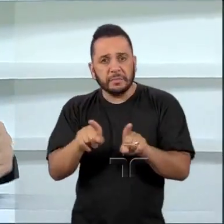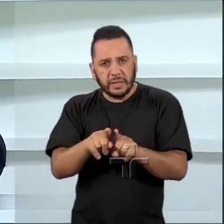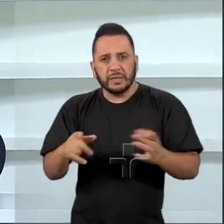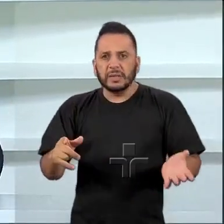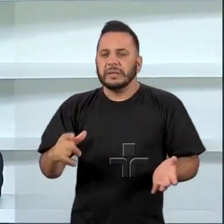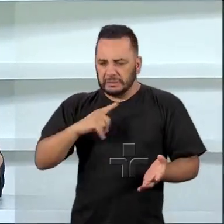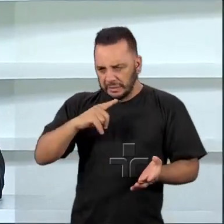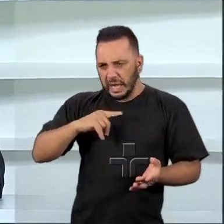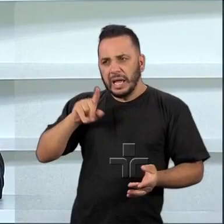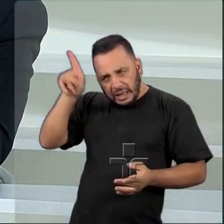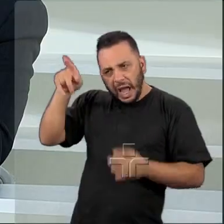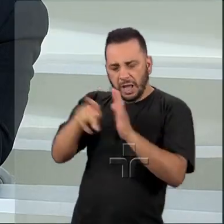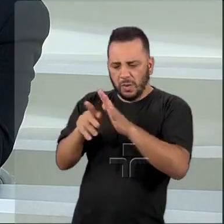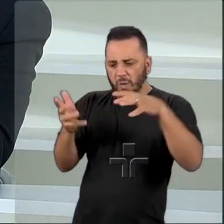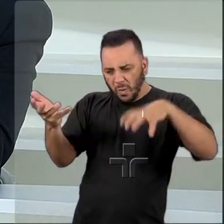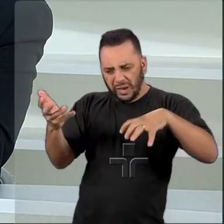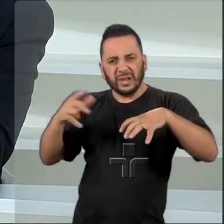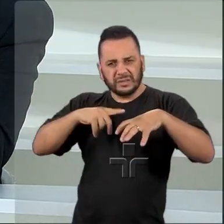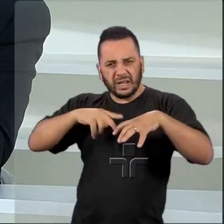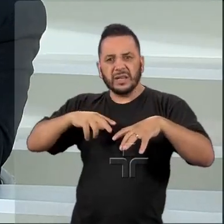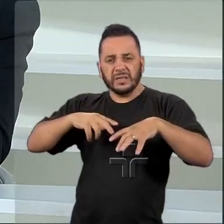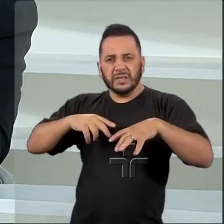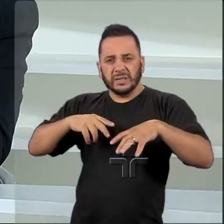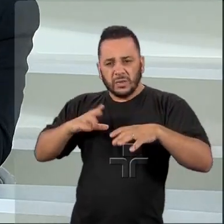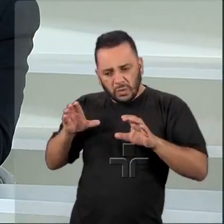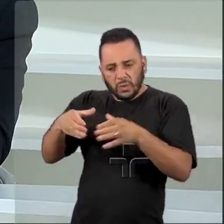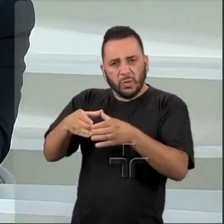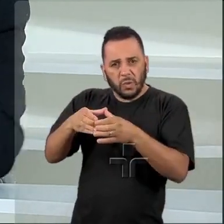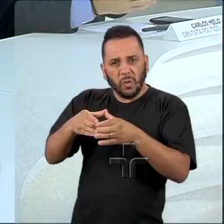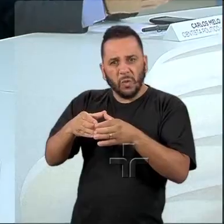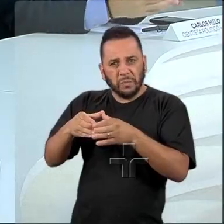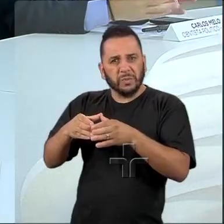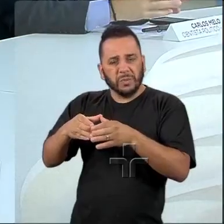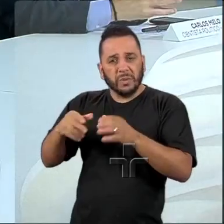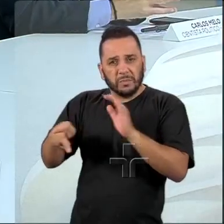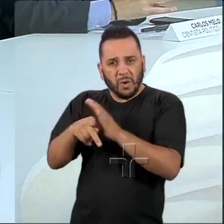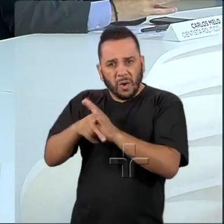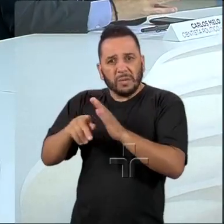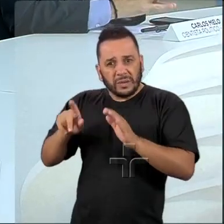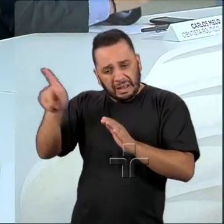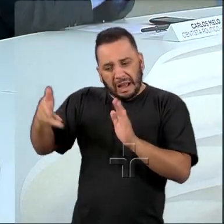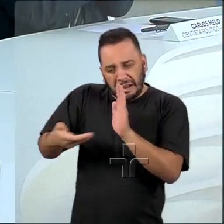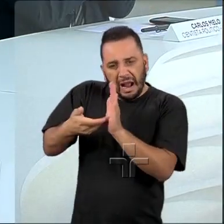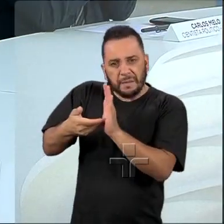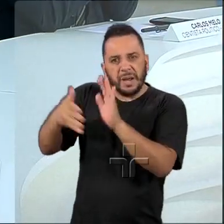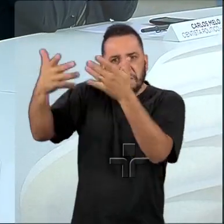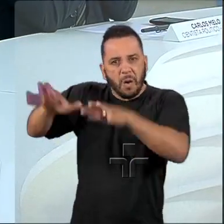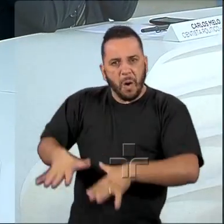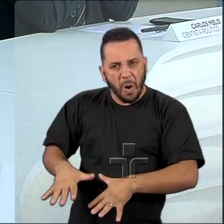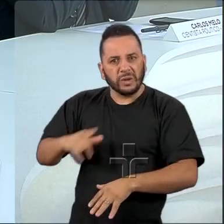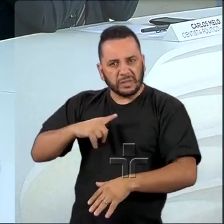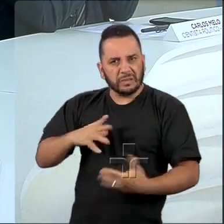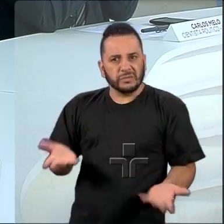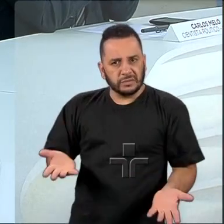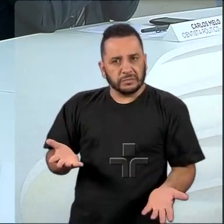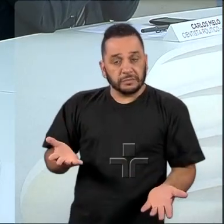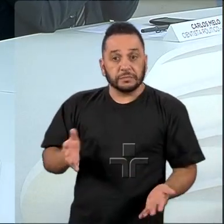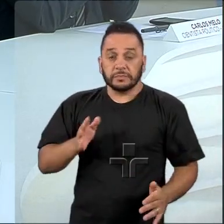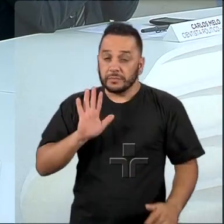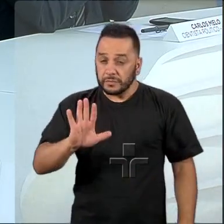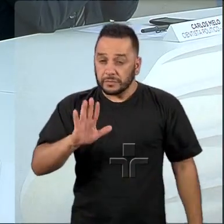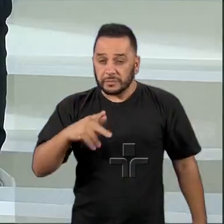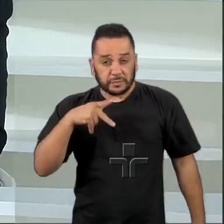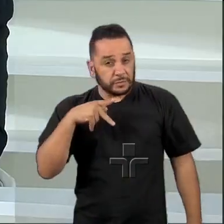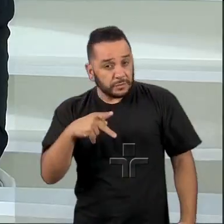Os que mais perderam. Então, a bancada despencou, na Câmara, principalmente. Despencou. Então, na verdade, o PT,